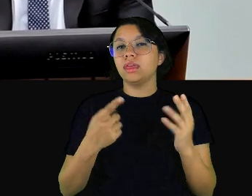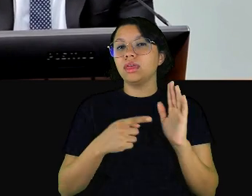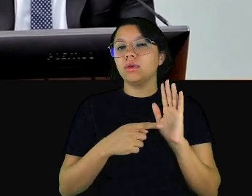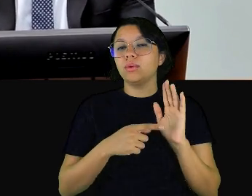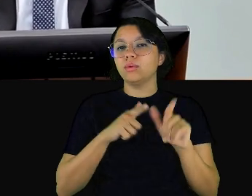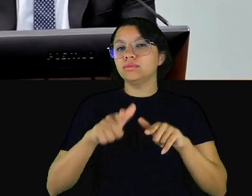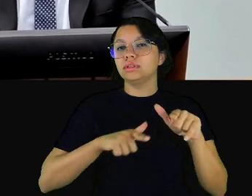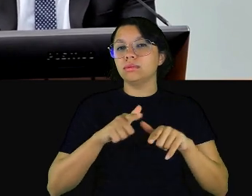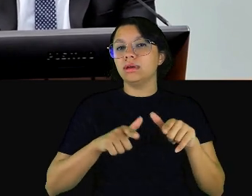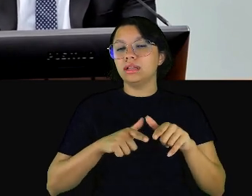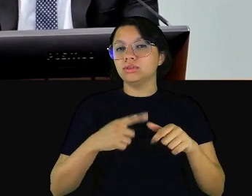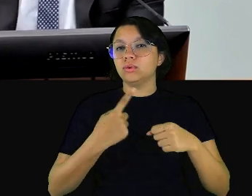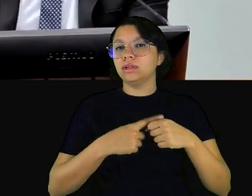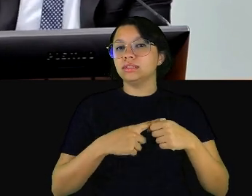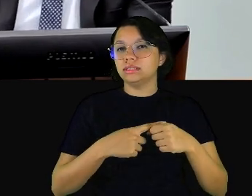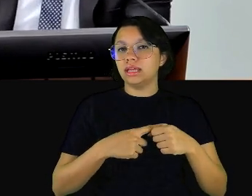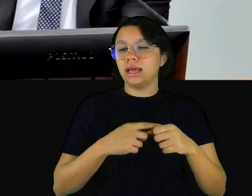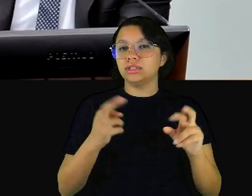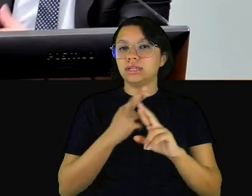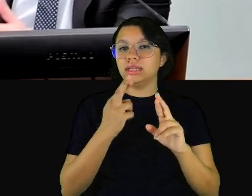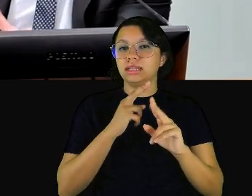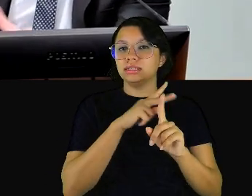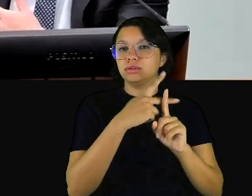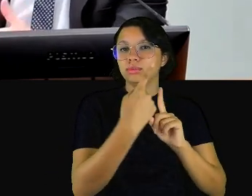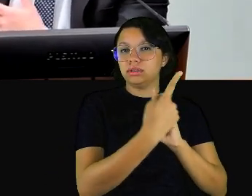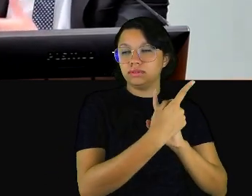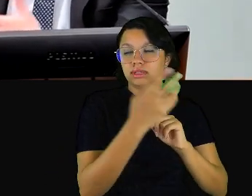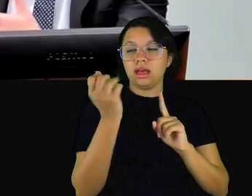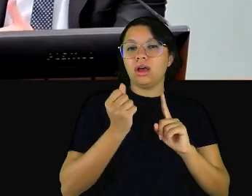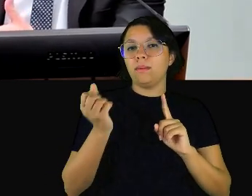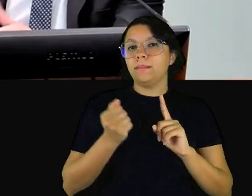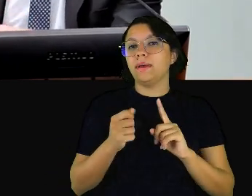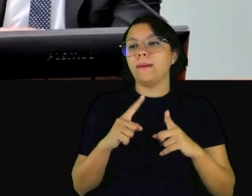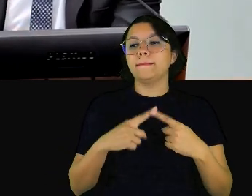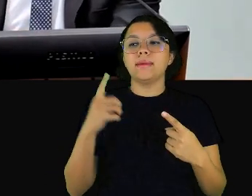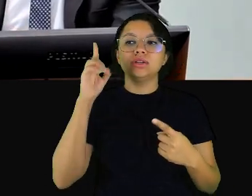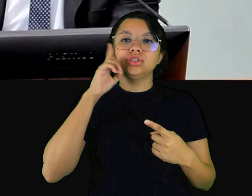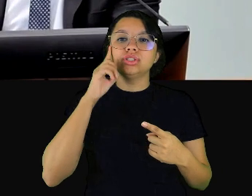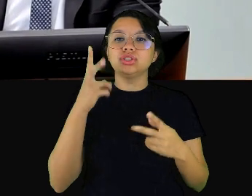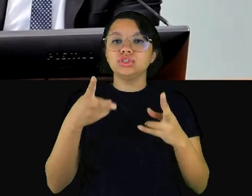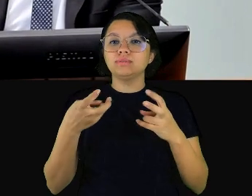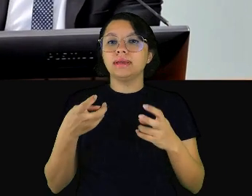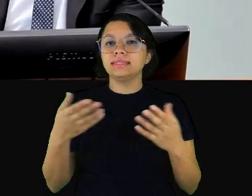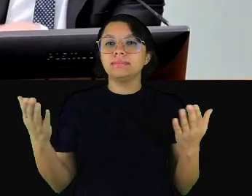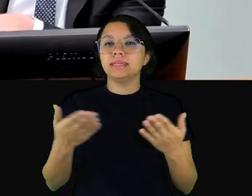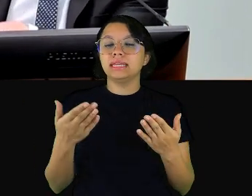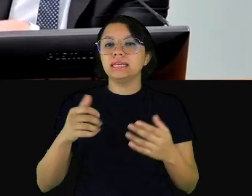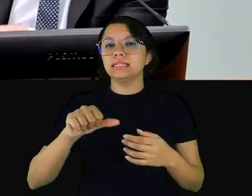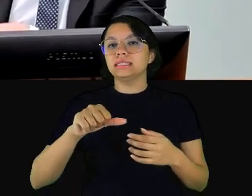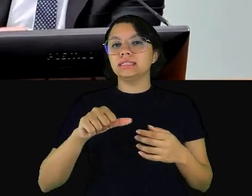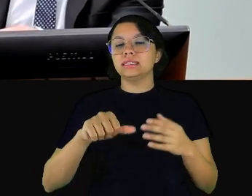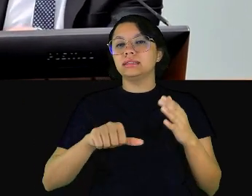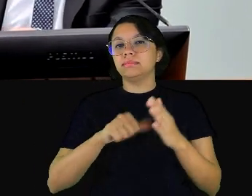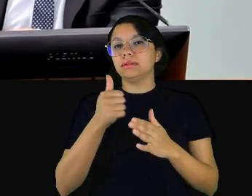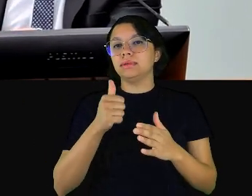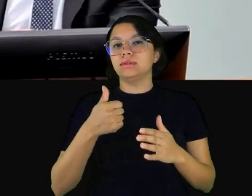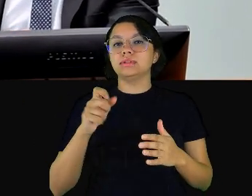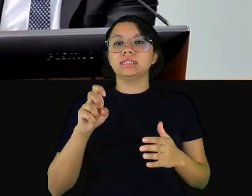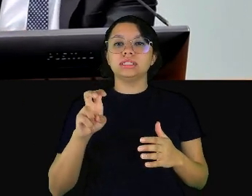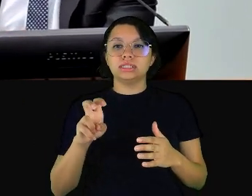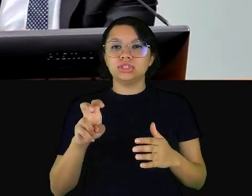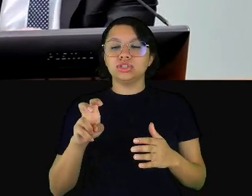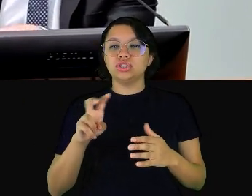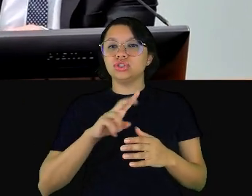para efeitos do benefício previdenciário, mas é interessante que no dia a dia a gente percebe que esses tais dos 15 dias são pagos sempre pelo